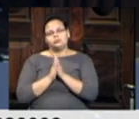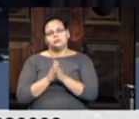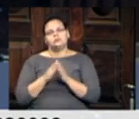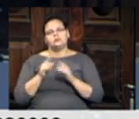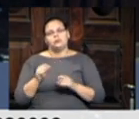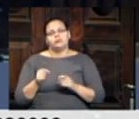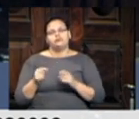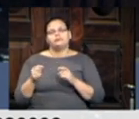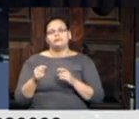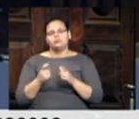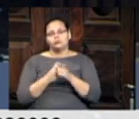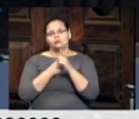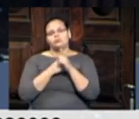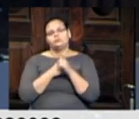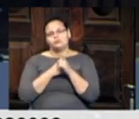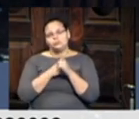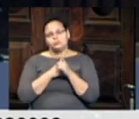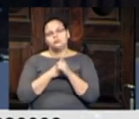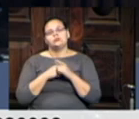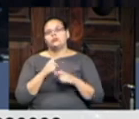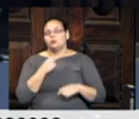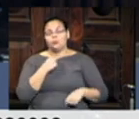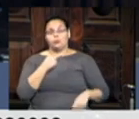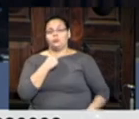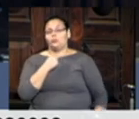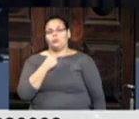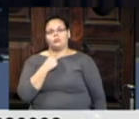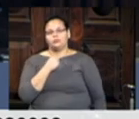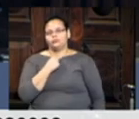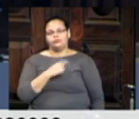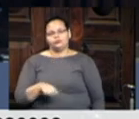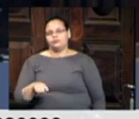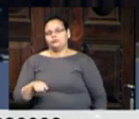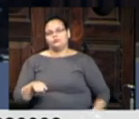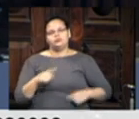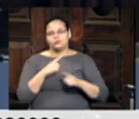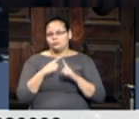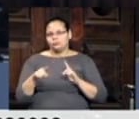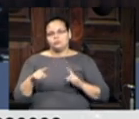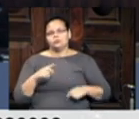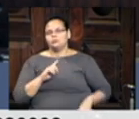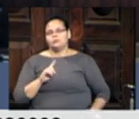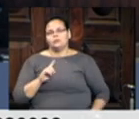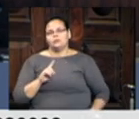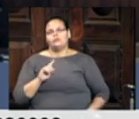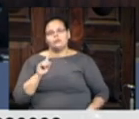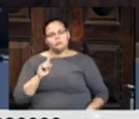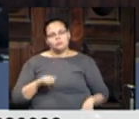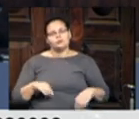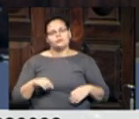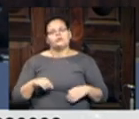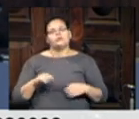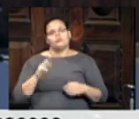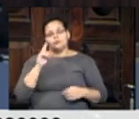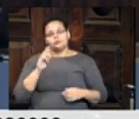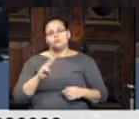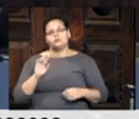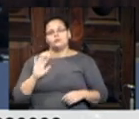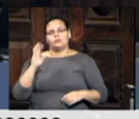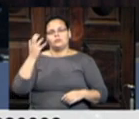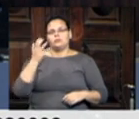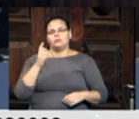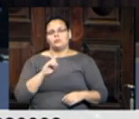a suspeição, não pode o tribunal, diante deste fato,